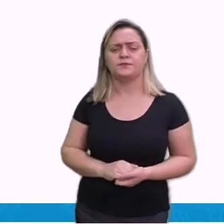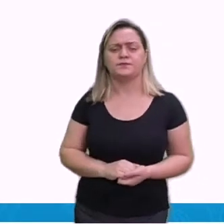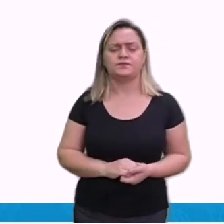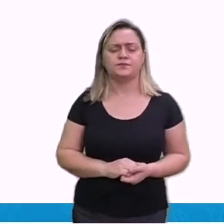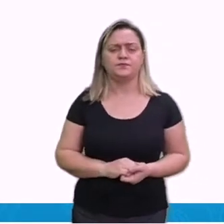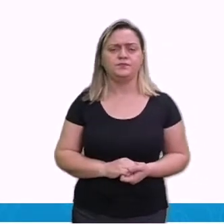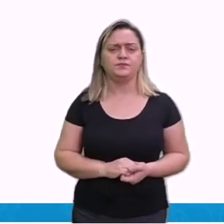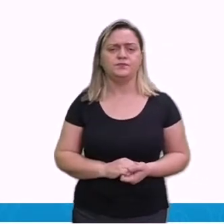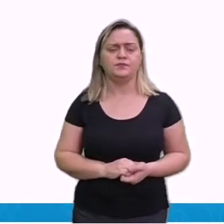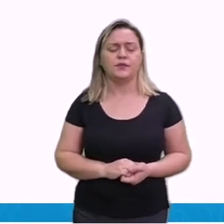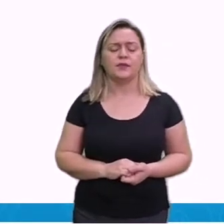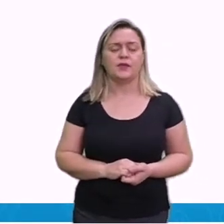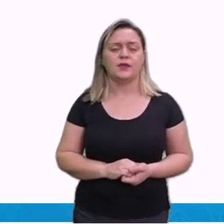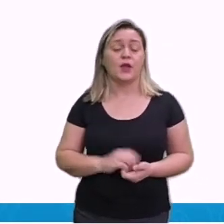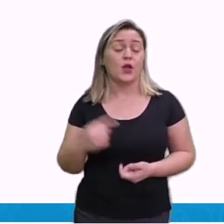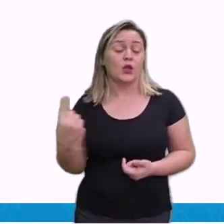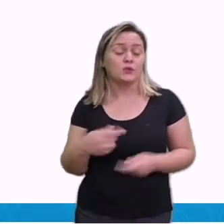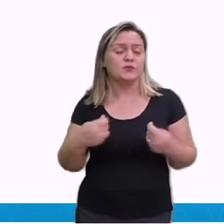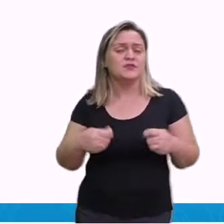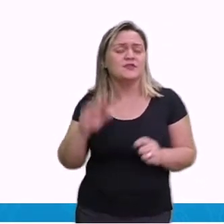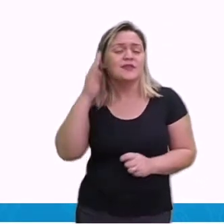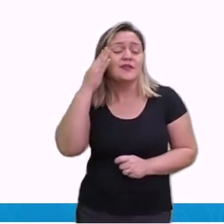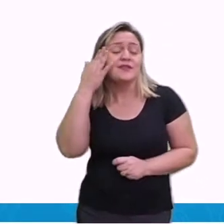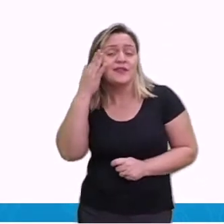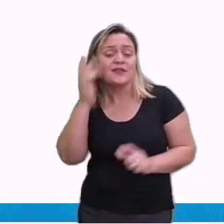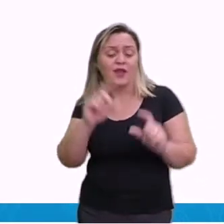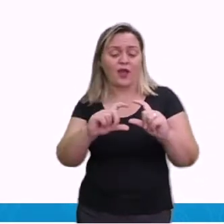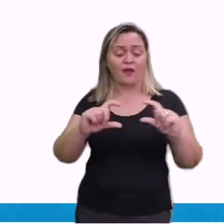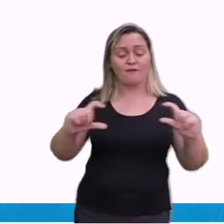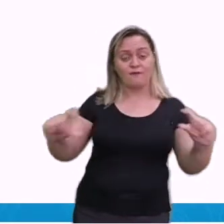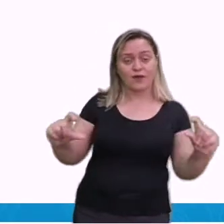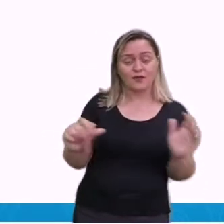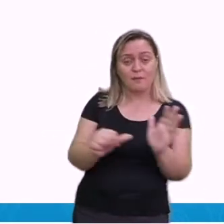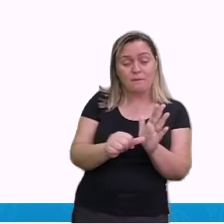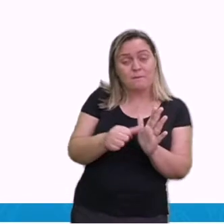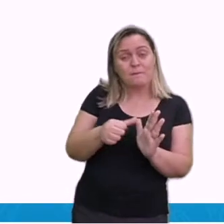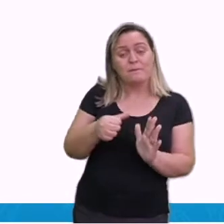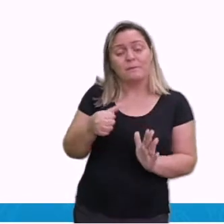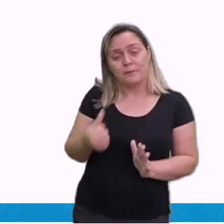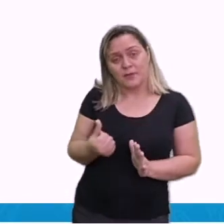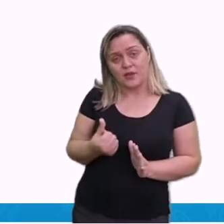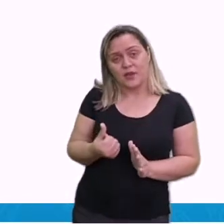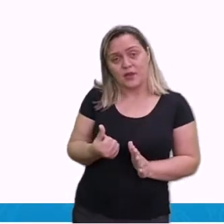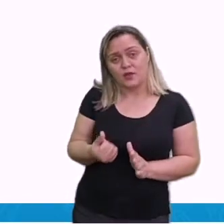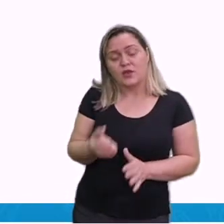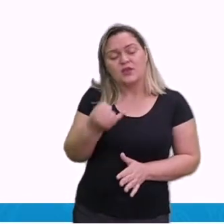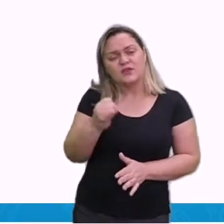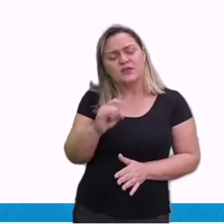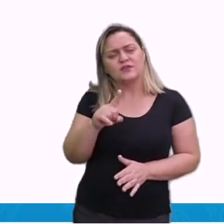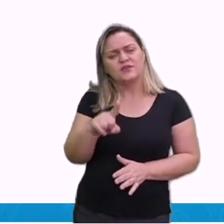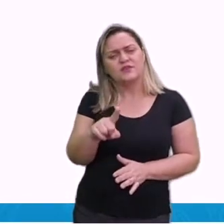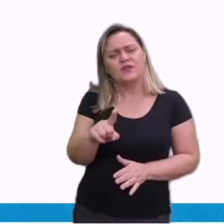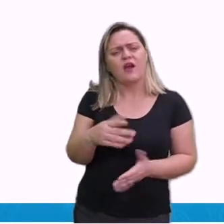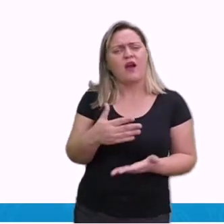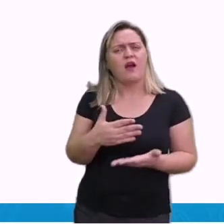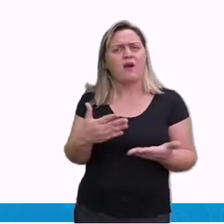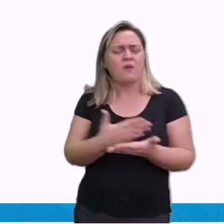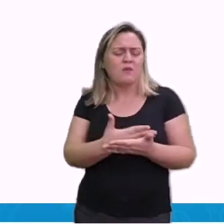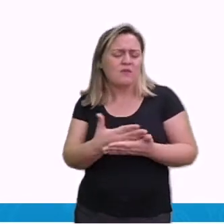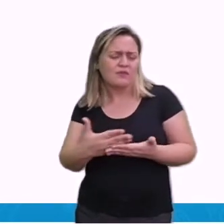precisa entender a frase. Se você está começando agora a aprender, então você pode fazer somente o